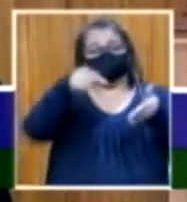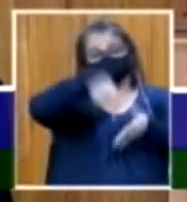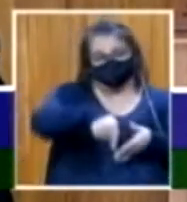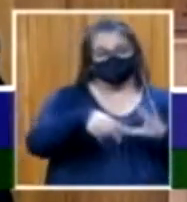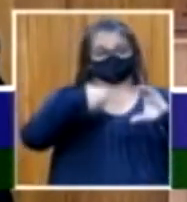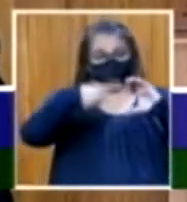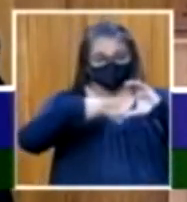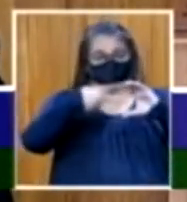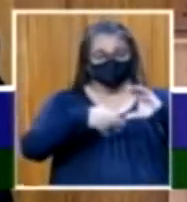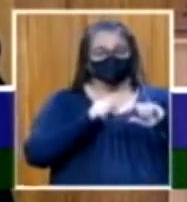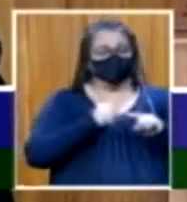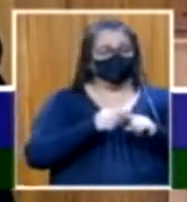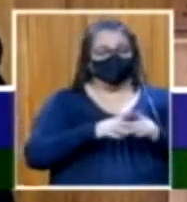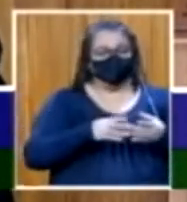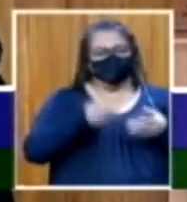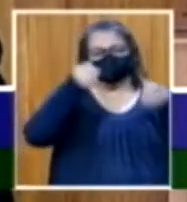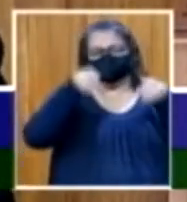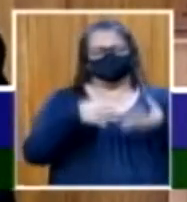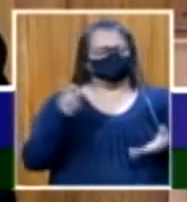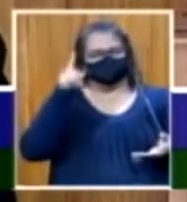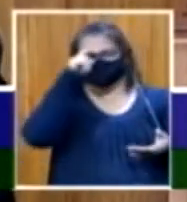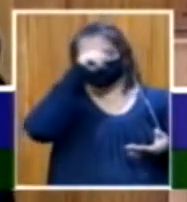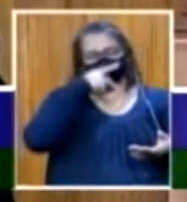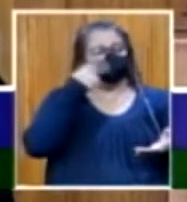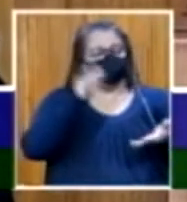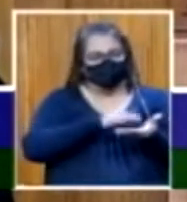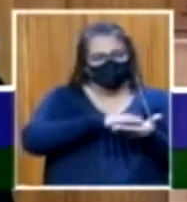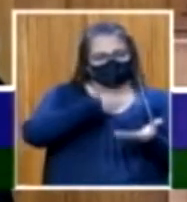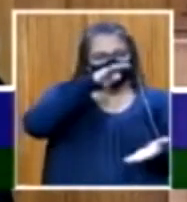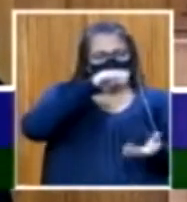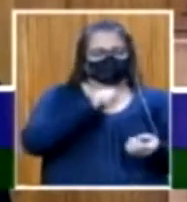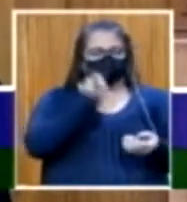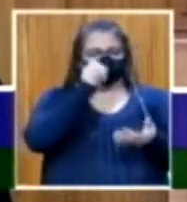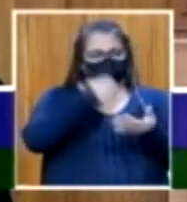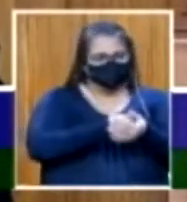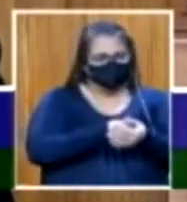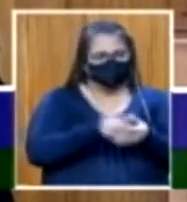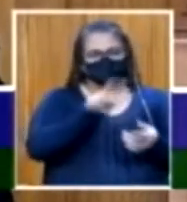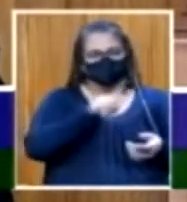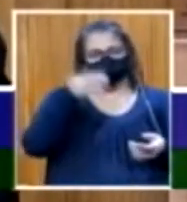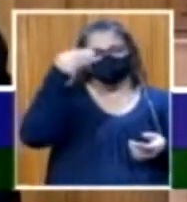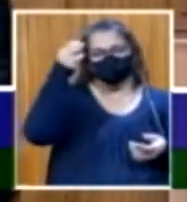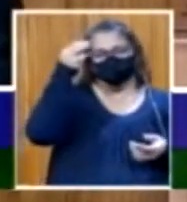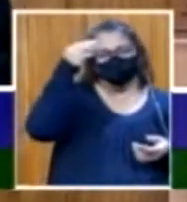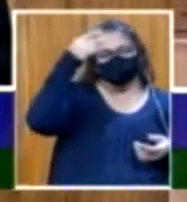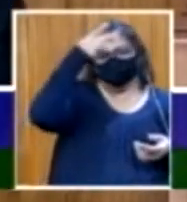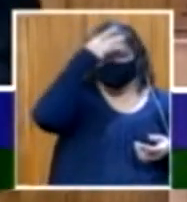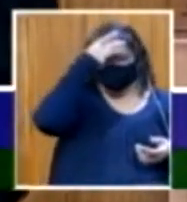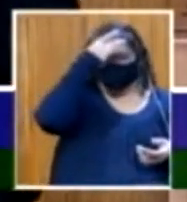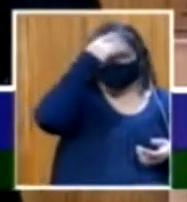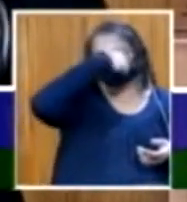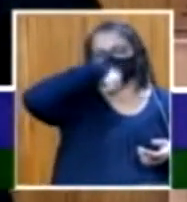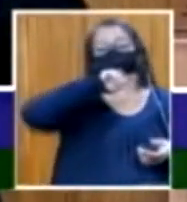não falar, infelizmente, sobre aumento de carga tributária, mas falar e tentar conscientizar as pessoas sobre como